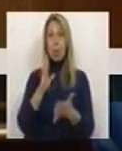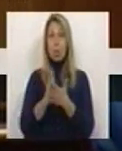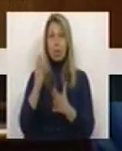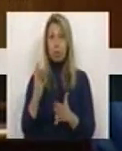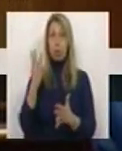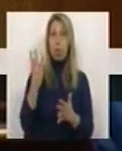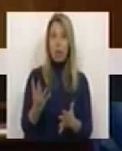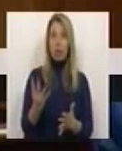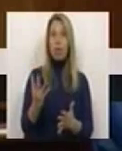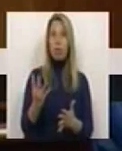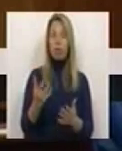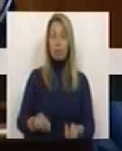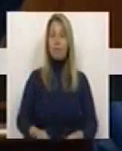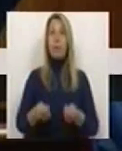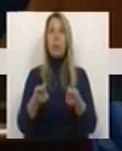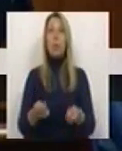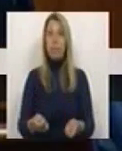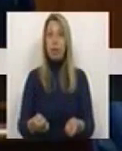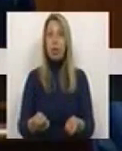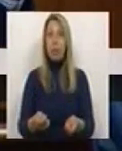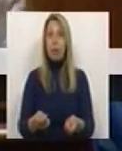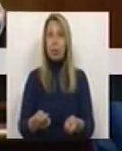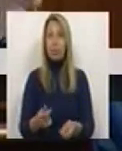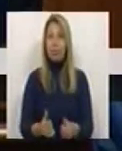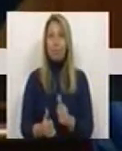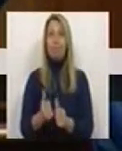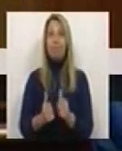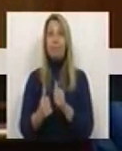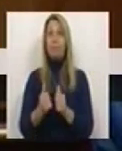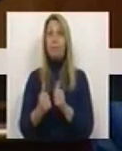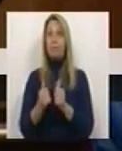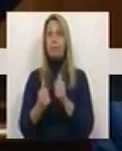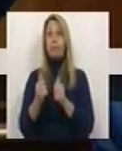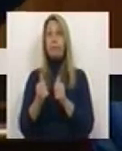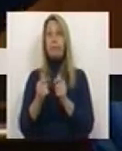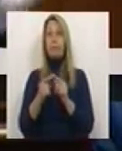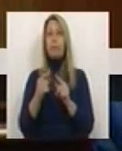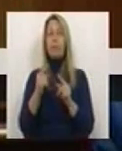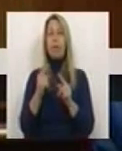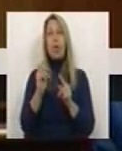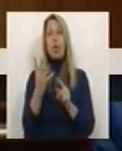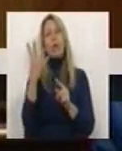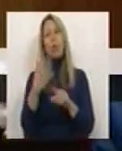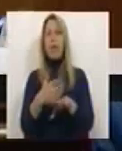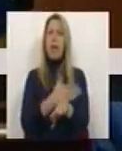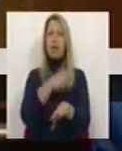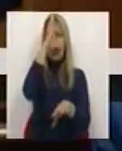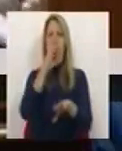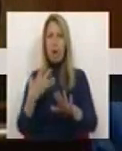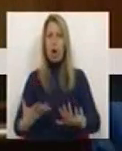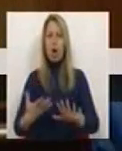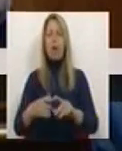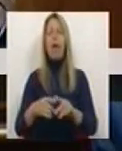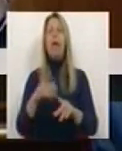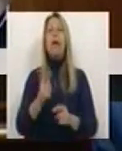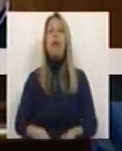anos, o investimento recuou, nos últimos 4 anos, quer dizer, nos 4 anos anteriores a esta legislatura, o